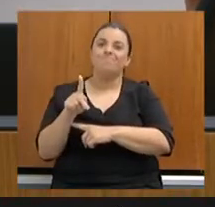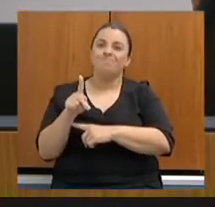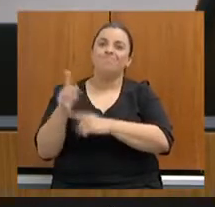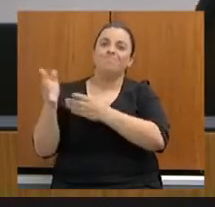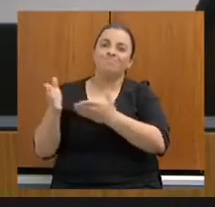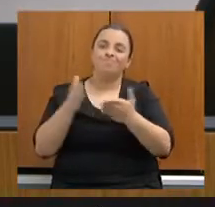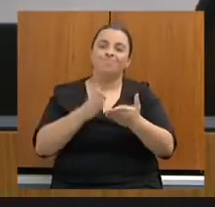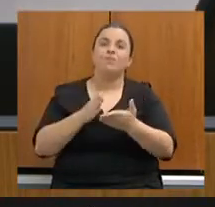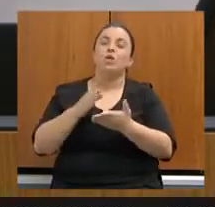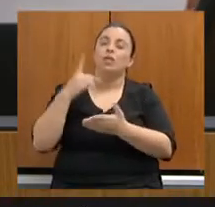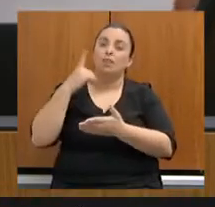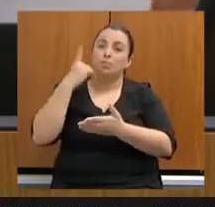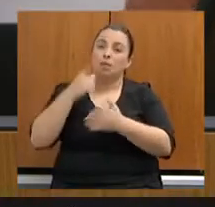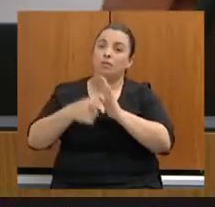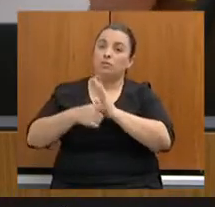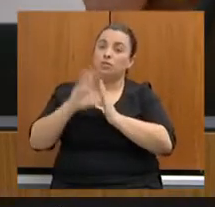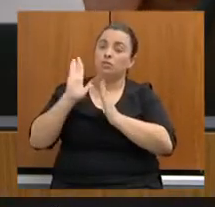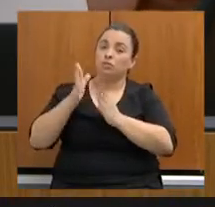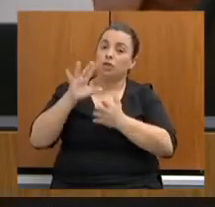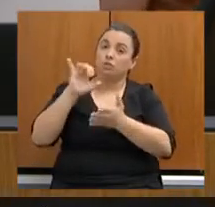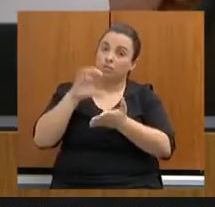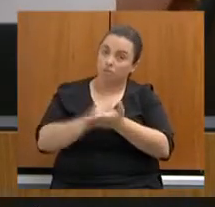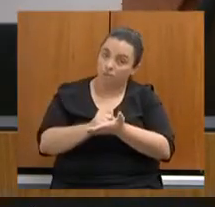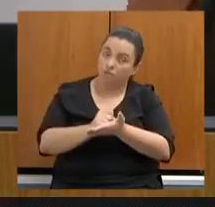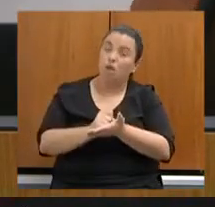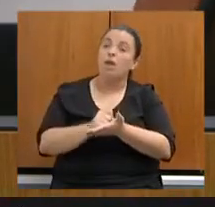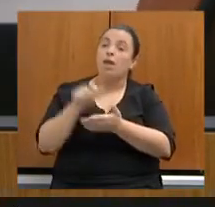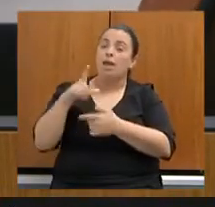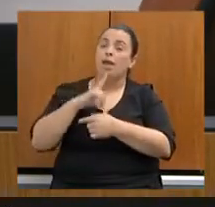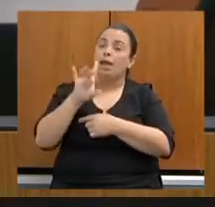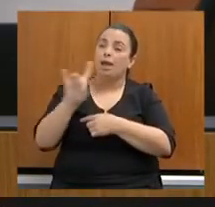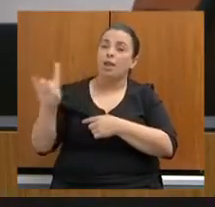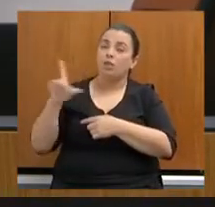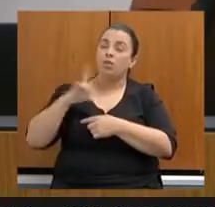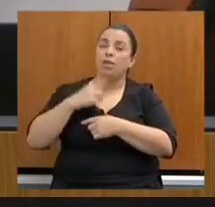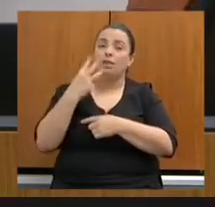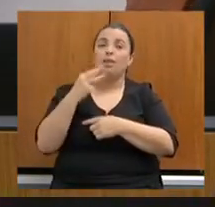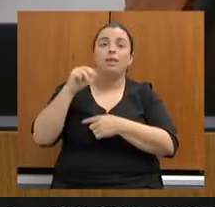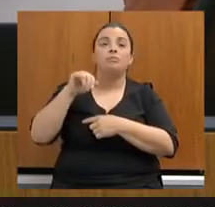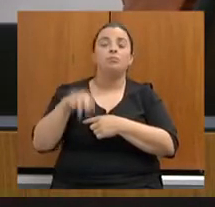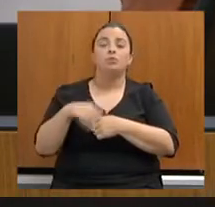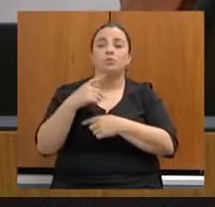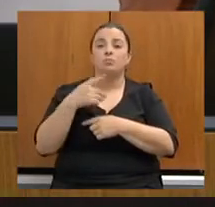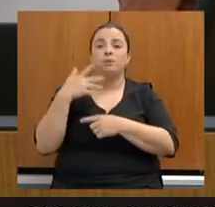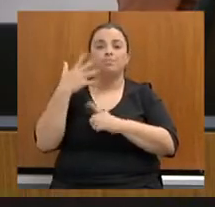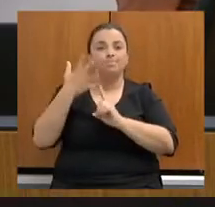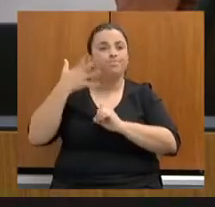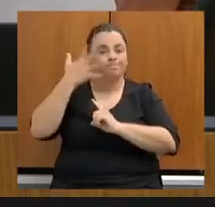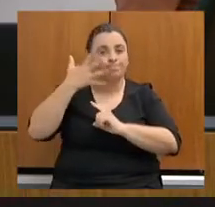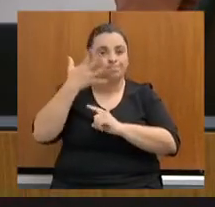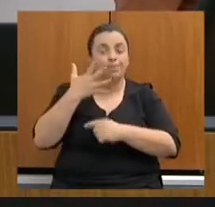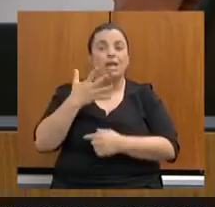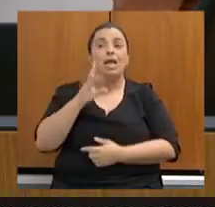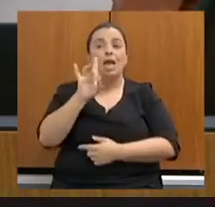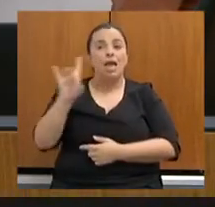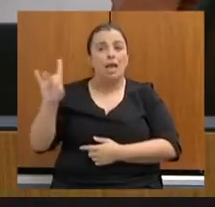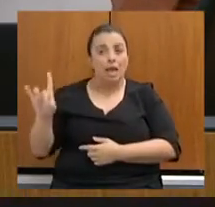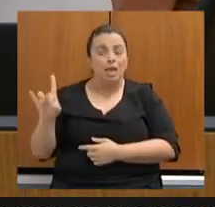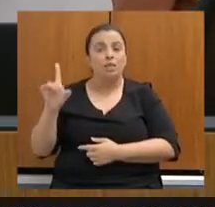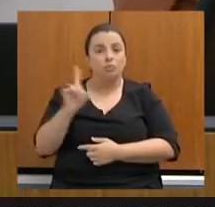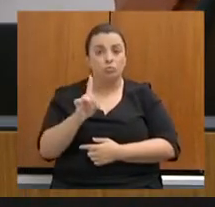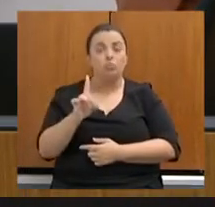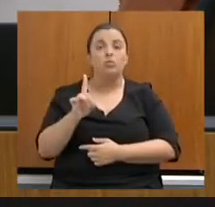escritos que disporão de até três minutos para as suas interlocuções após cada interpelação